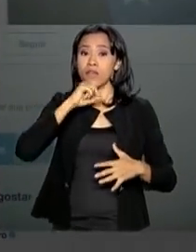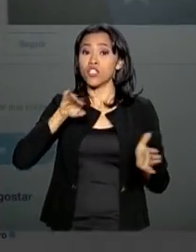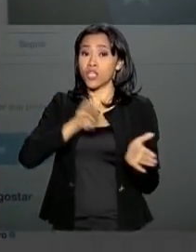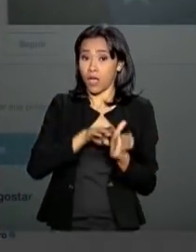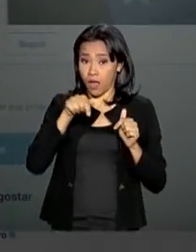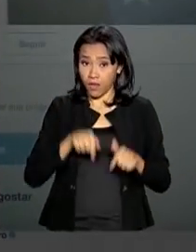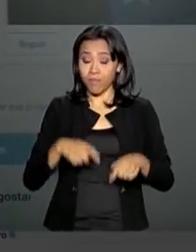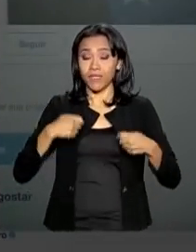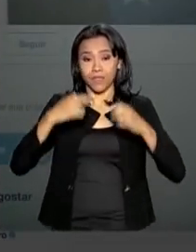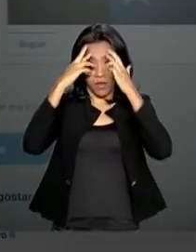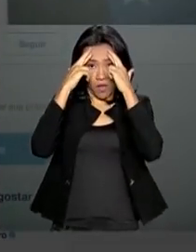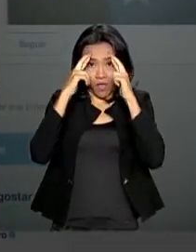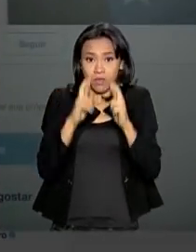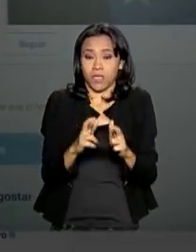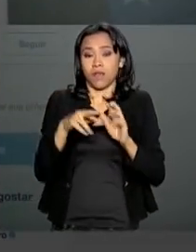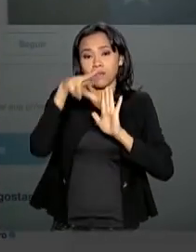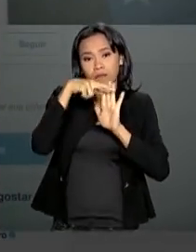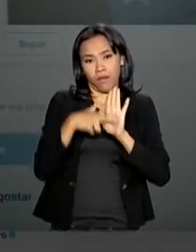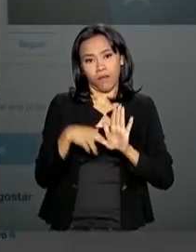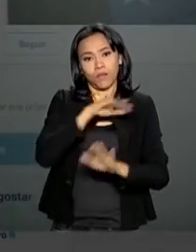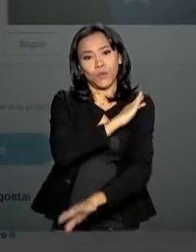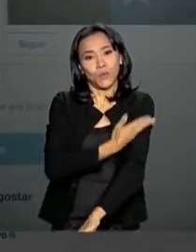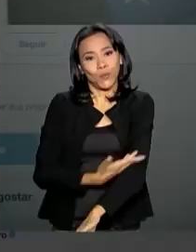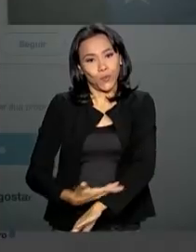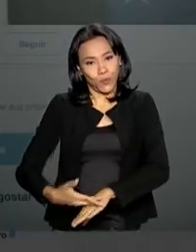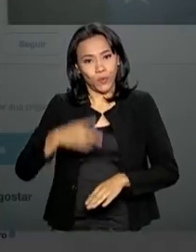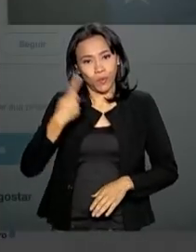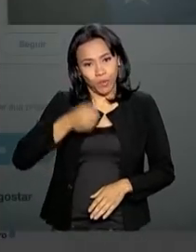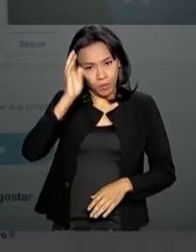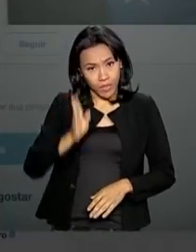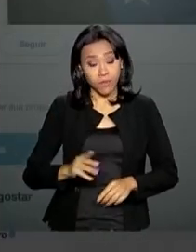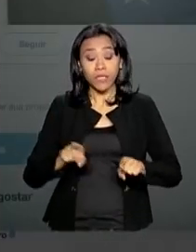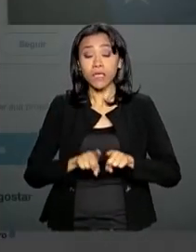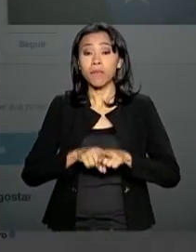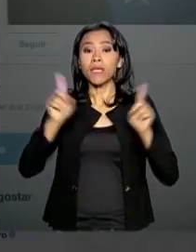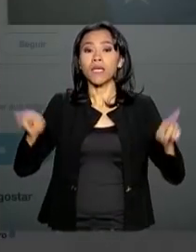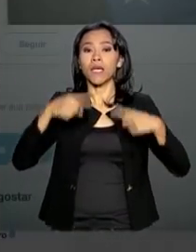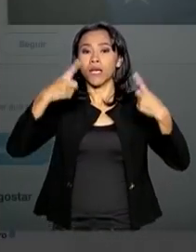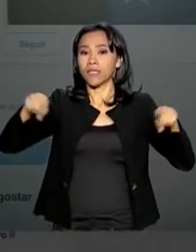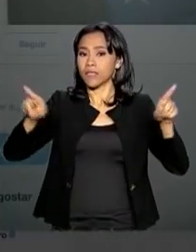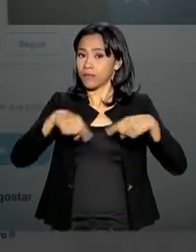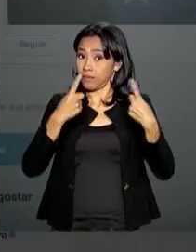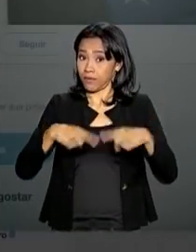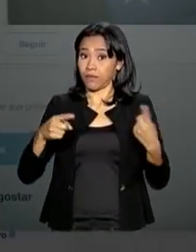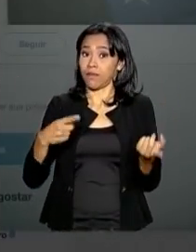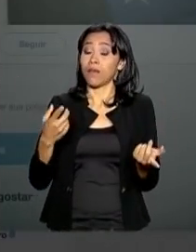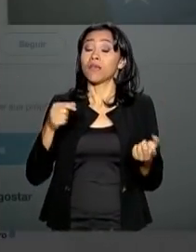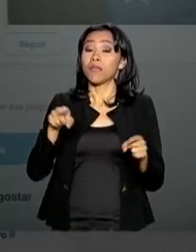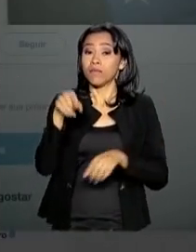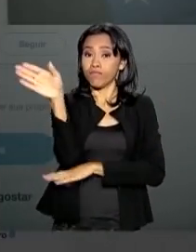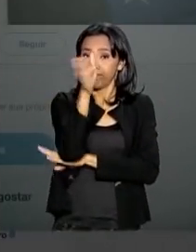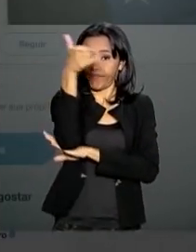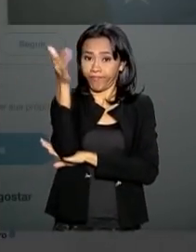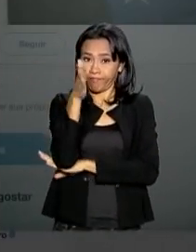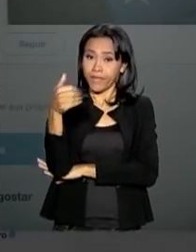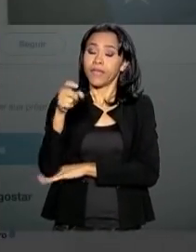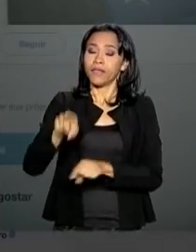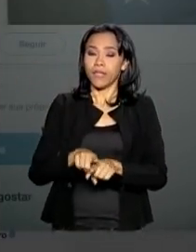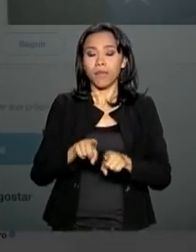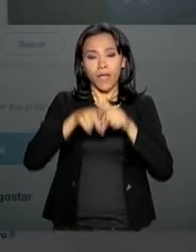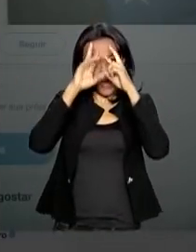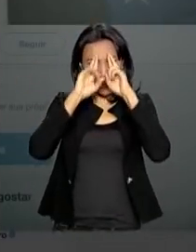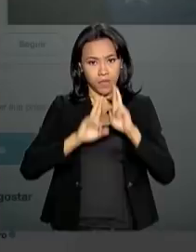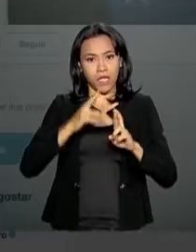regras e costumes bem como deverá cantar o nosso hino e respeitar a nossa cultura não é qualquer um disse